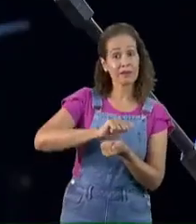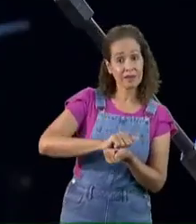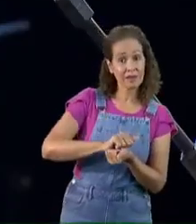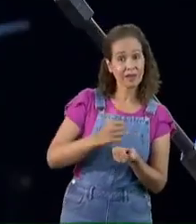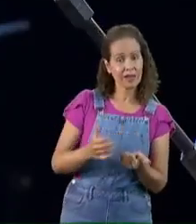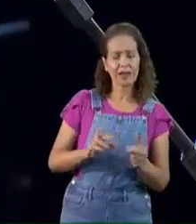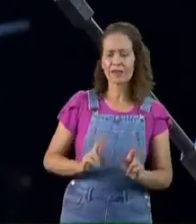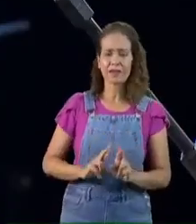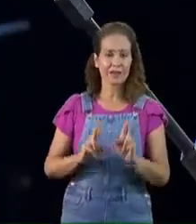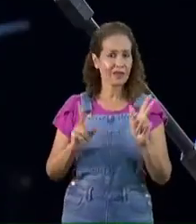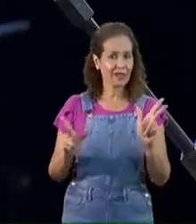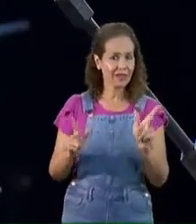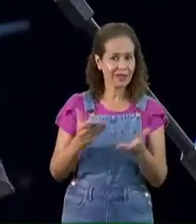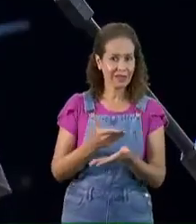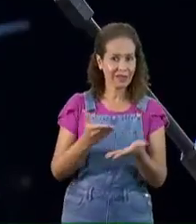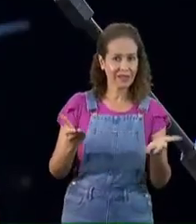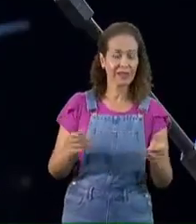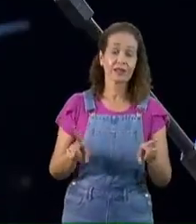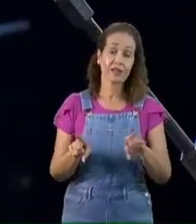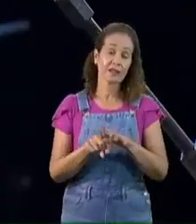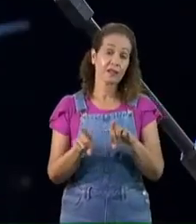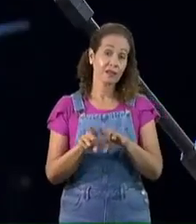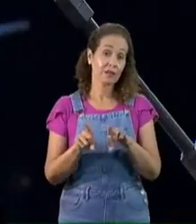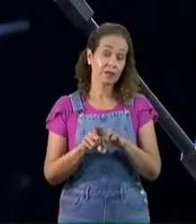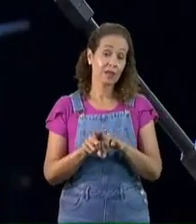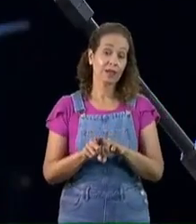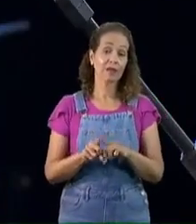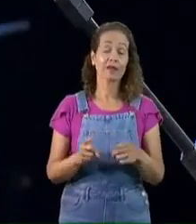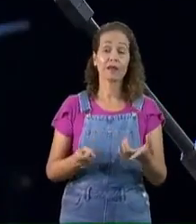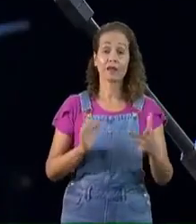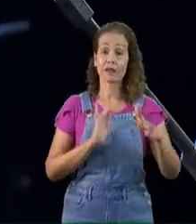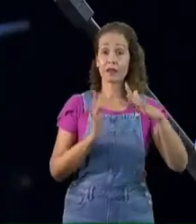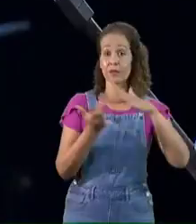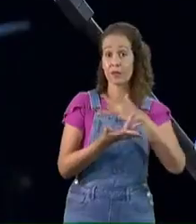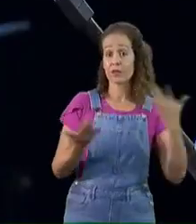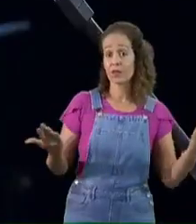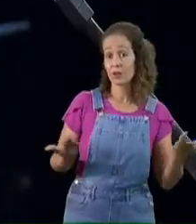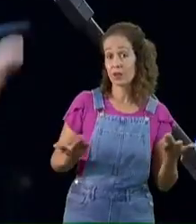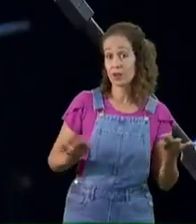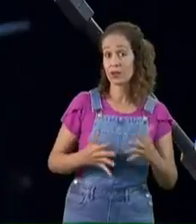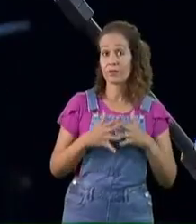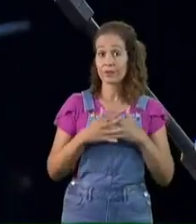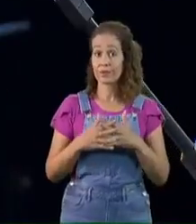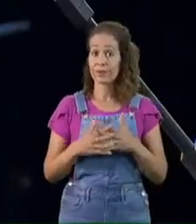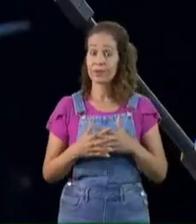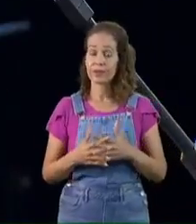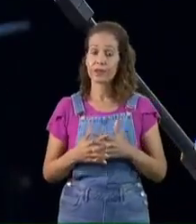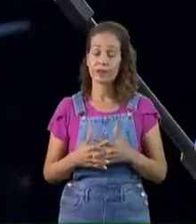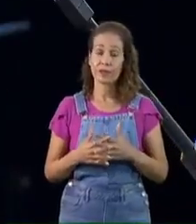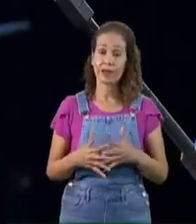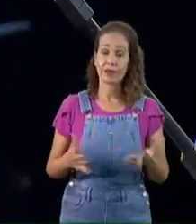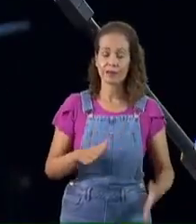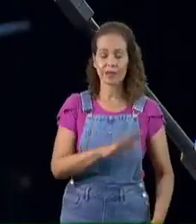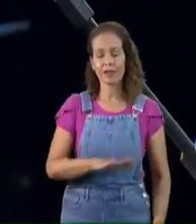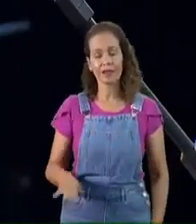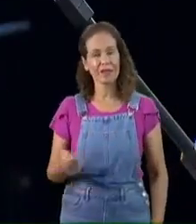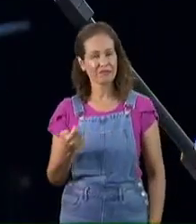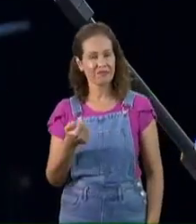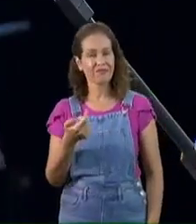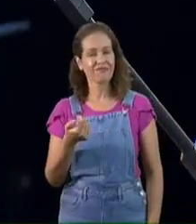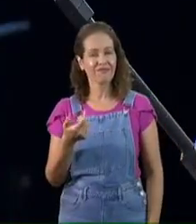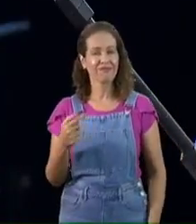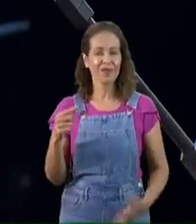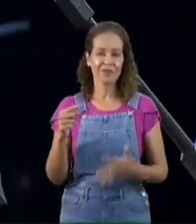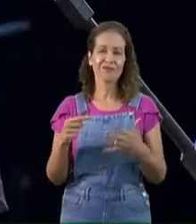muito diferente para eles. E também que a mídia hoje em dia está bem complicada. A gente sabe que não tem tanta coisa assim para eles. E a gente